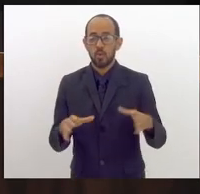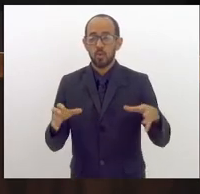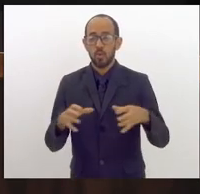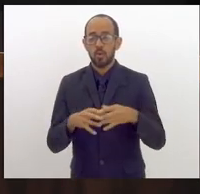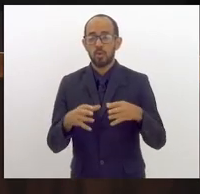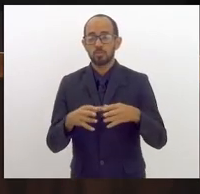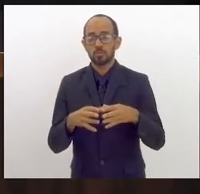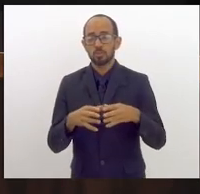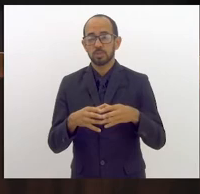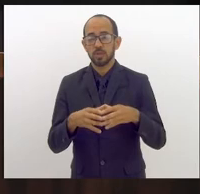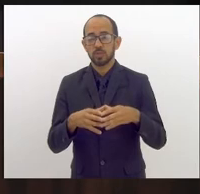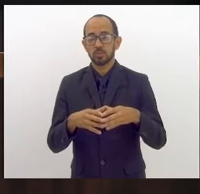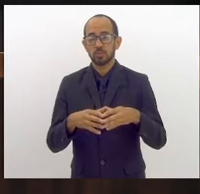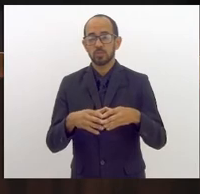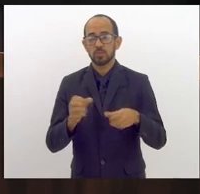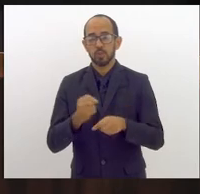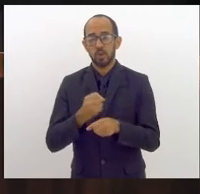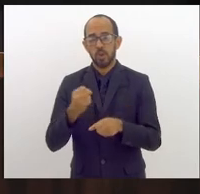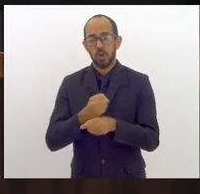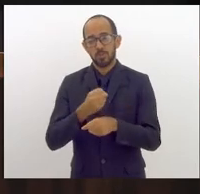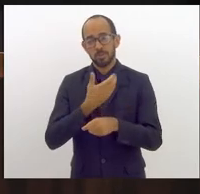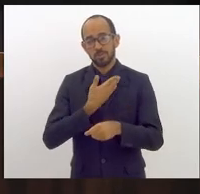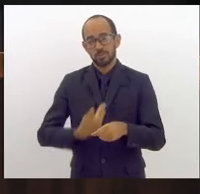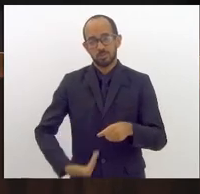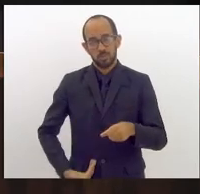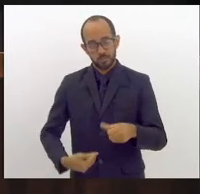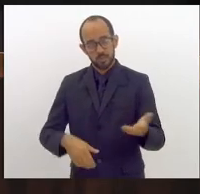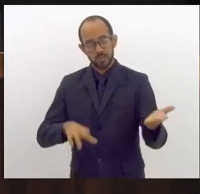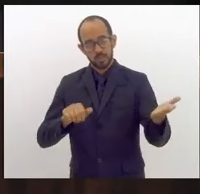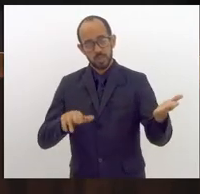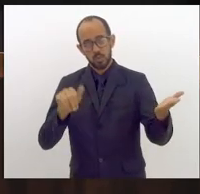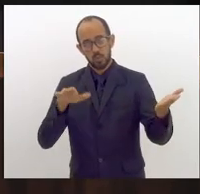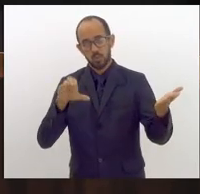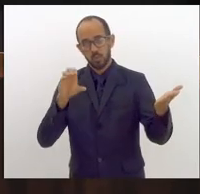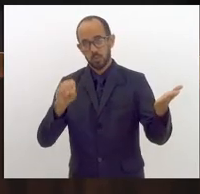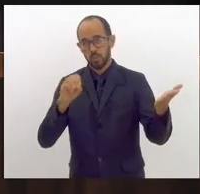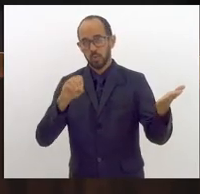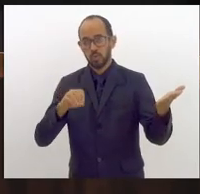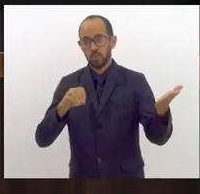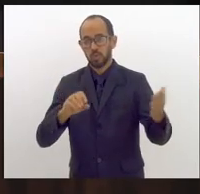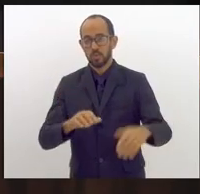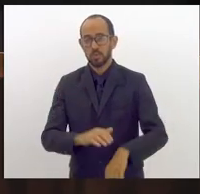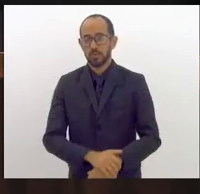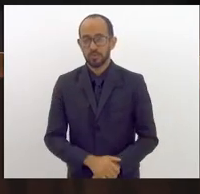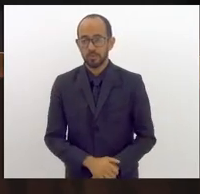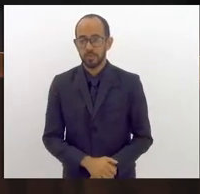a presença designa relatou especial Eurico Júnior pela comissão de obras